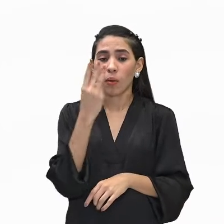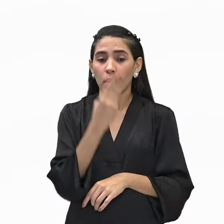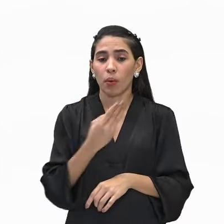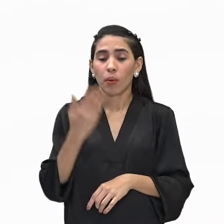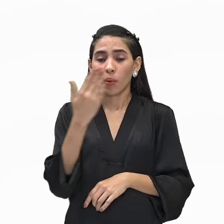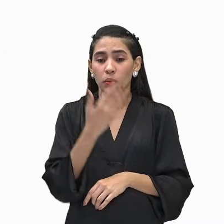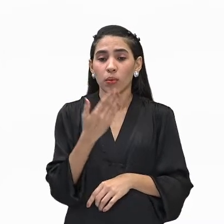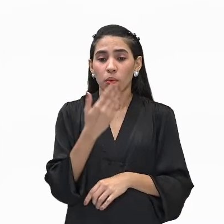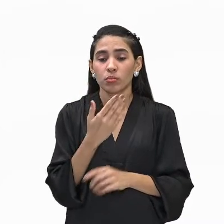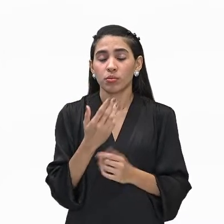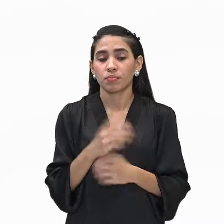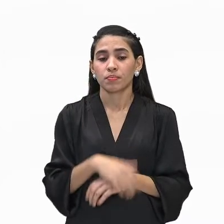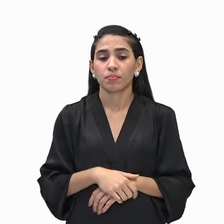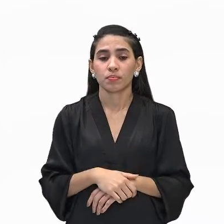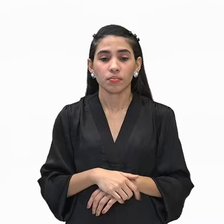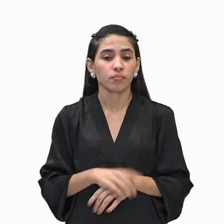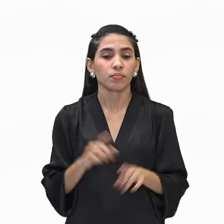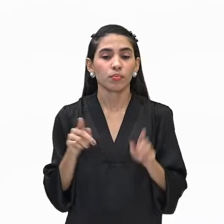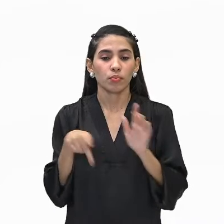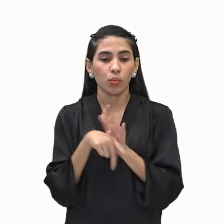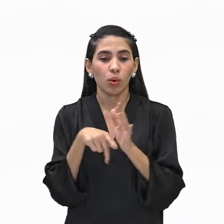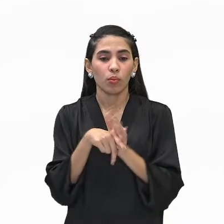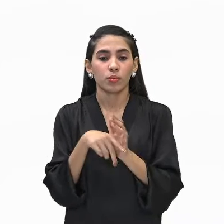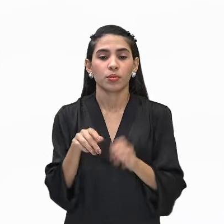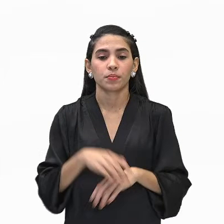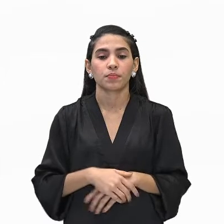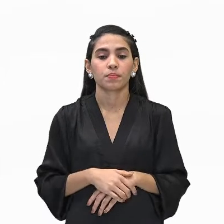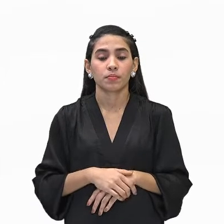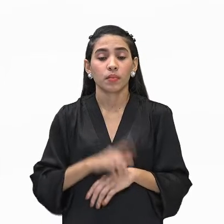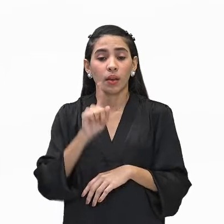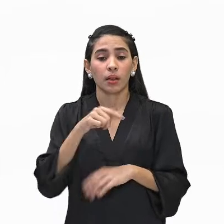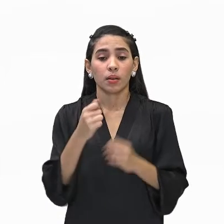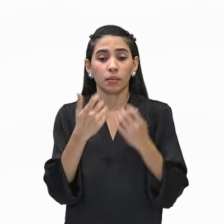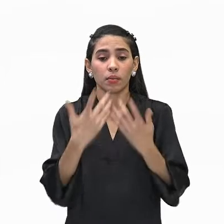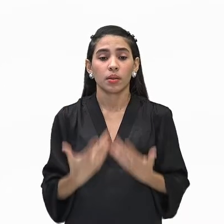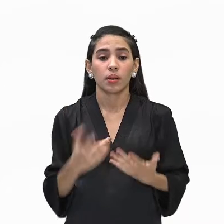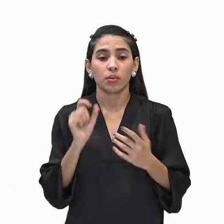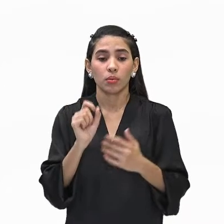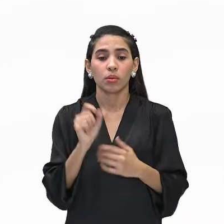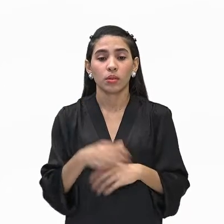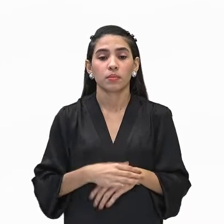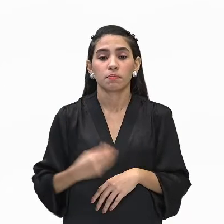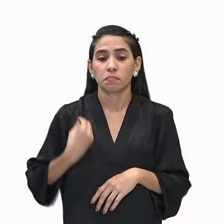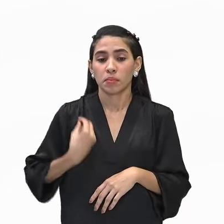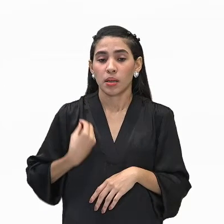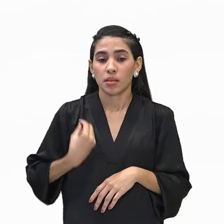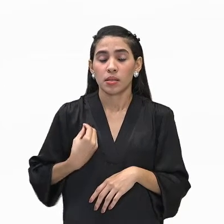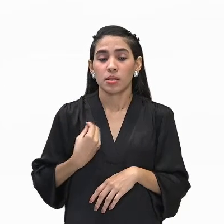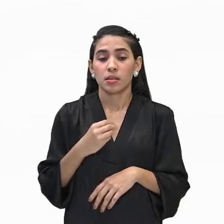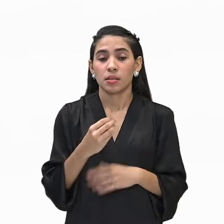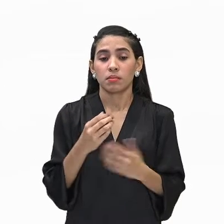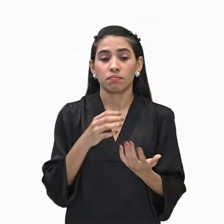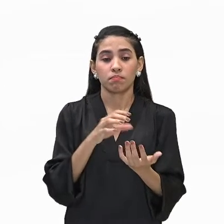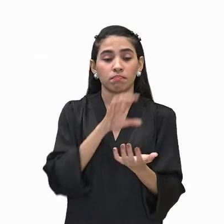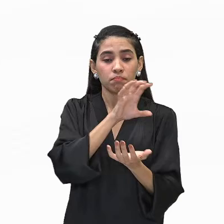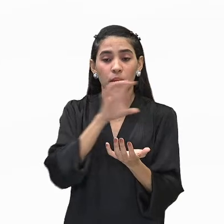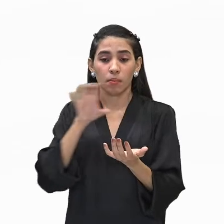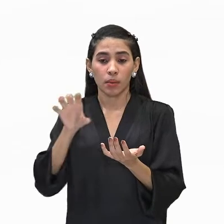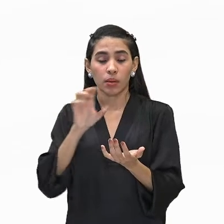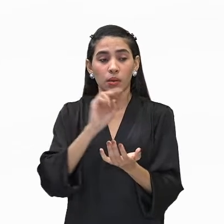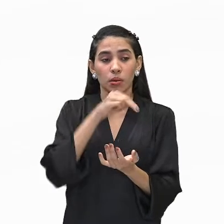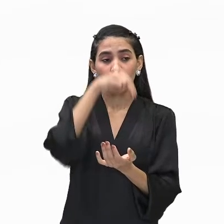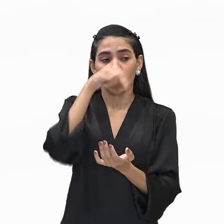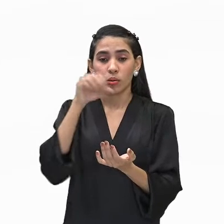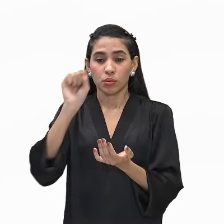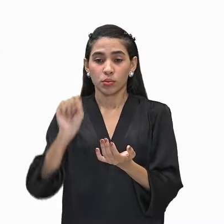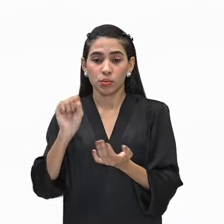rios do planeta lançam no oceano. Esse fato é explicado pela presença de seus afluentes nos dois hemisférios, norte e sul, que permite